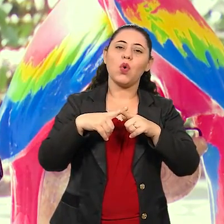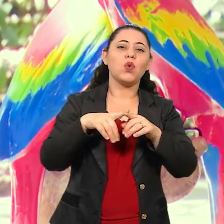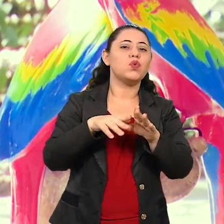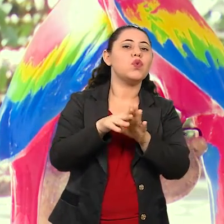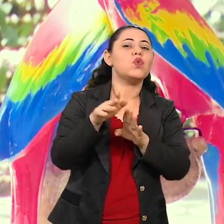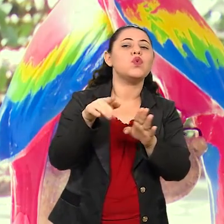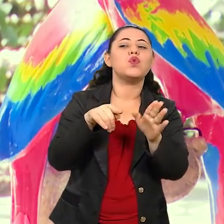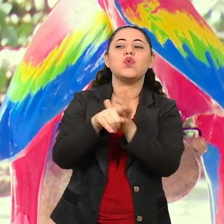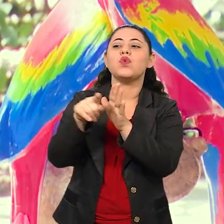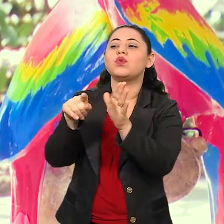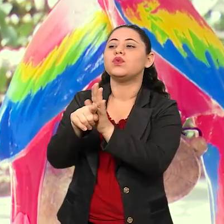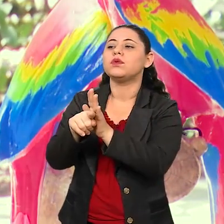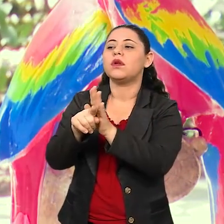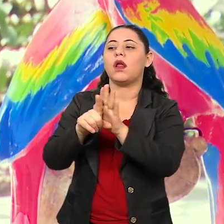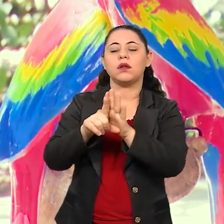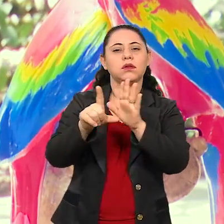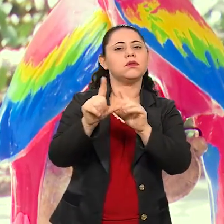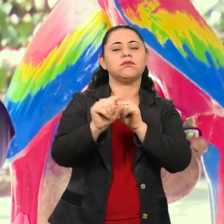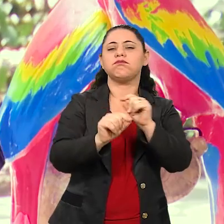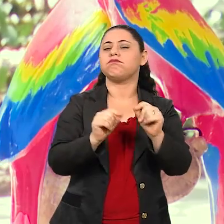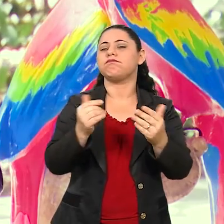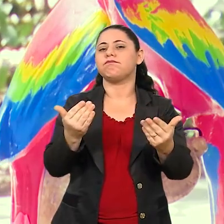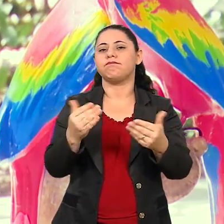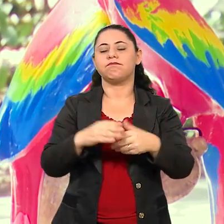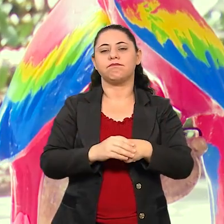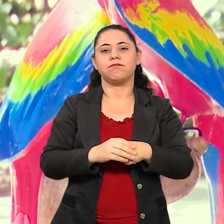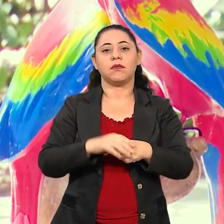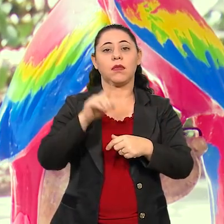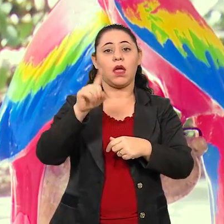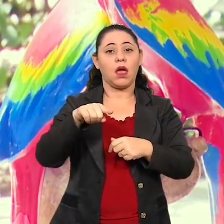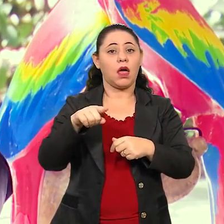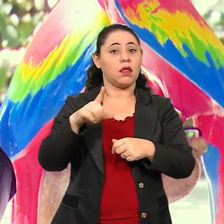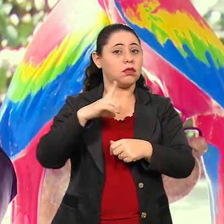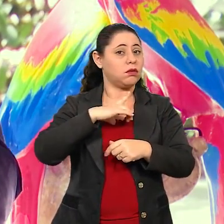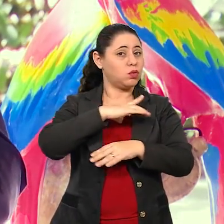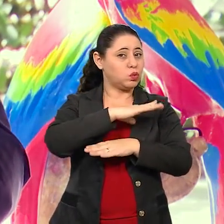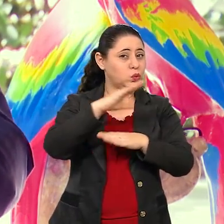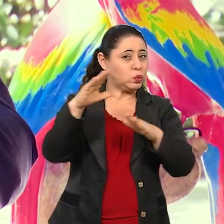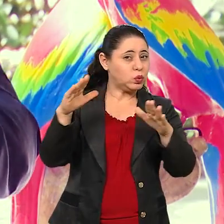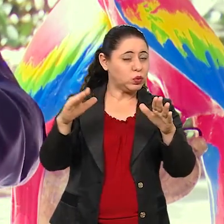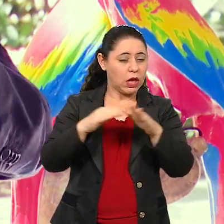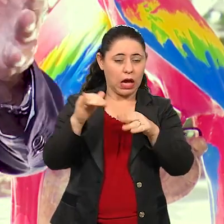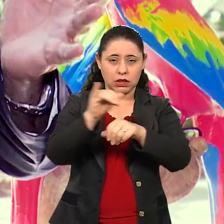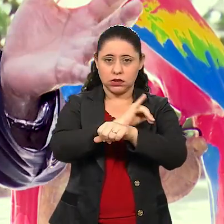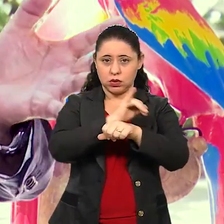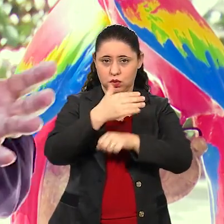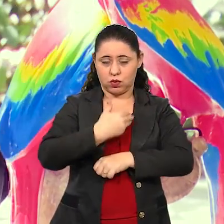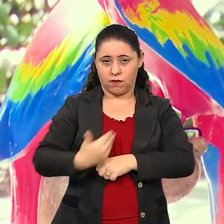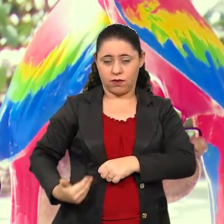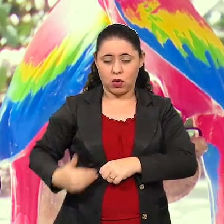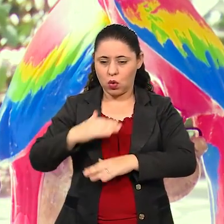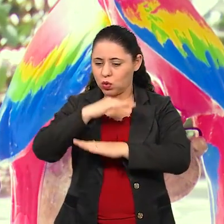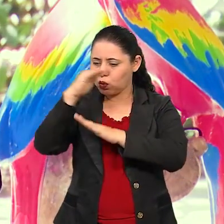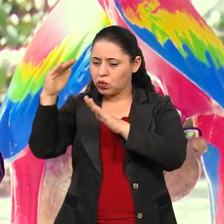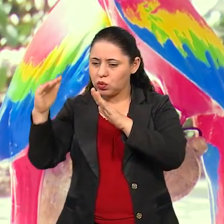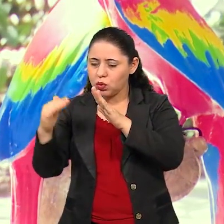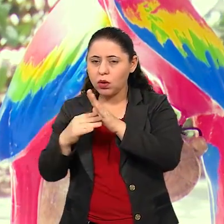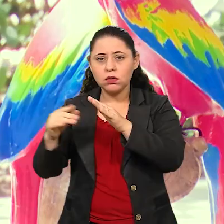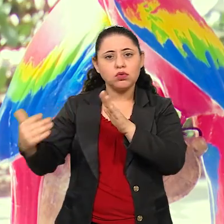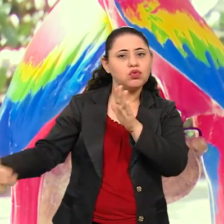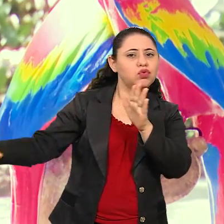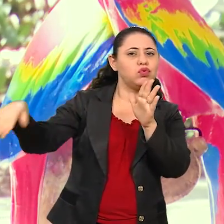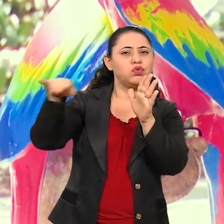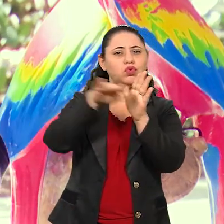a consultoria Legislativa para você que está nos assistindo é onde passa todas as ações do governo Então